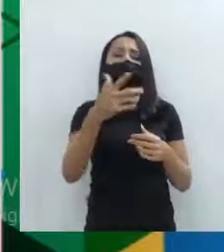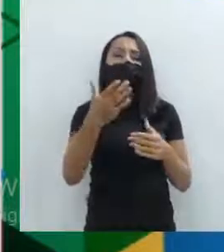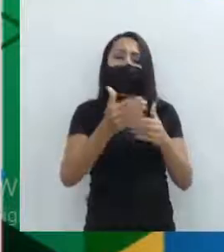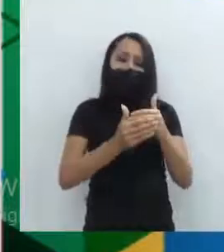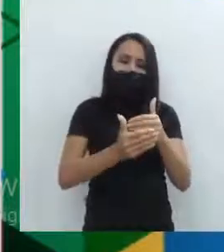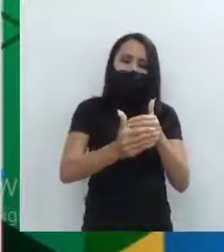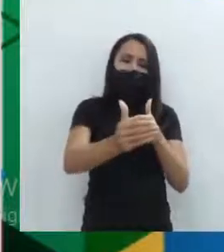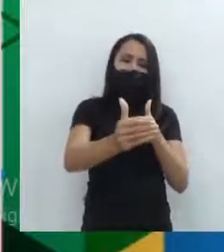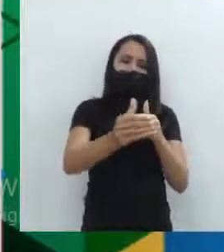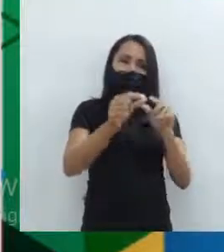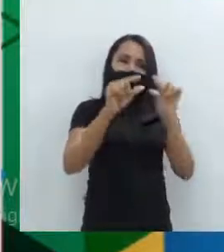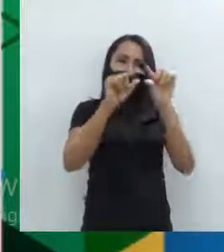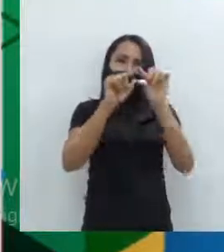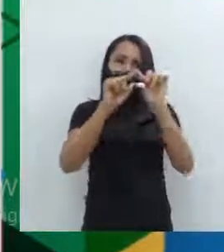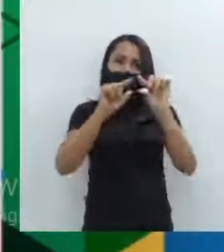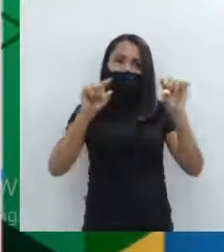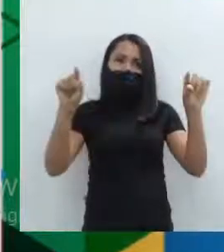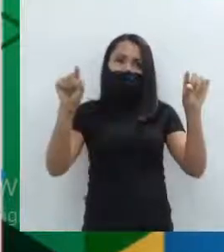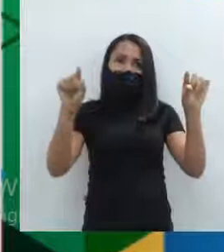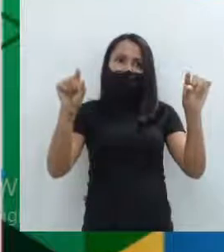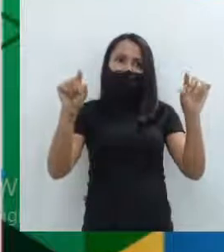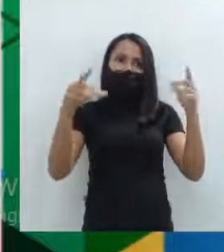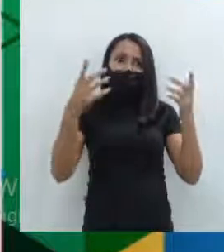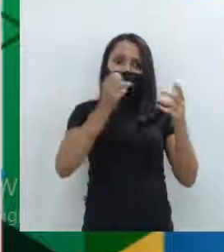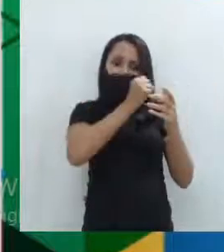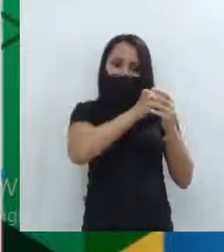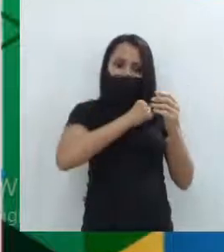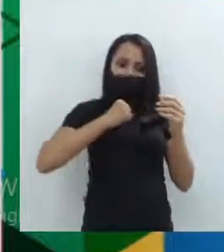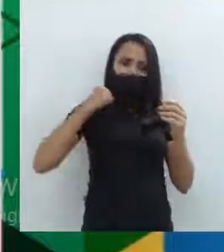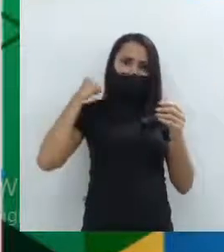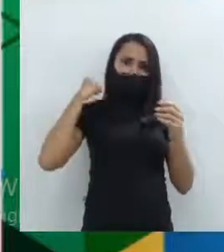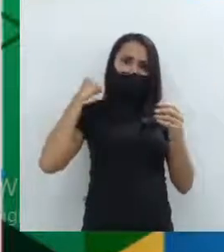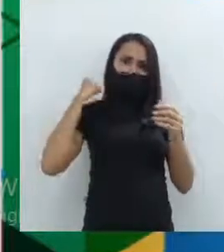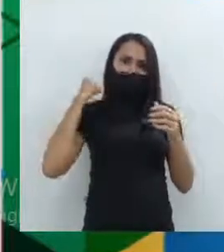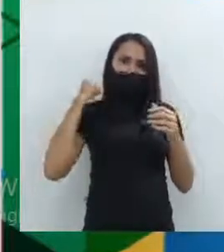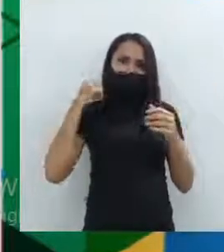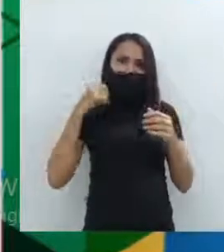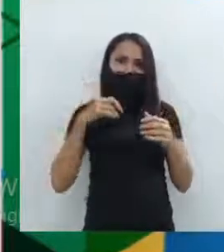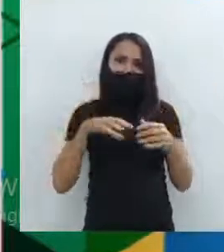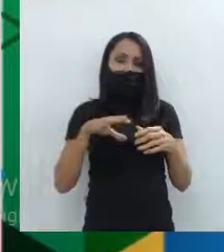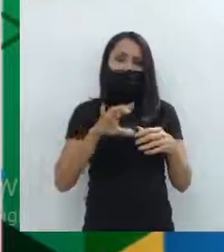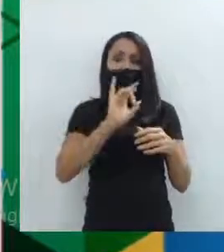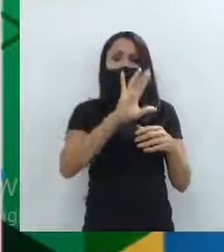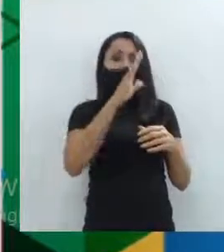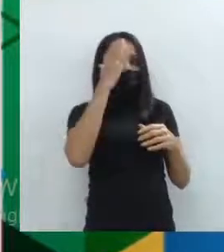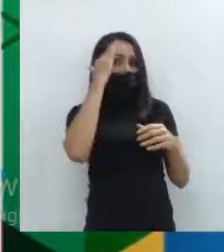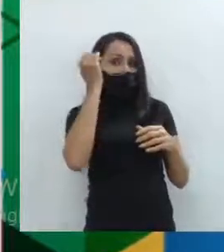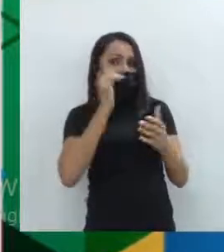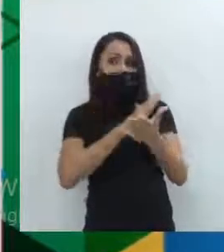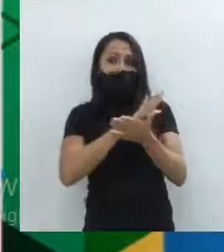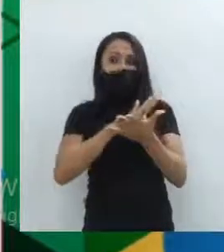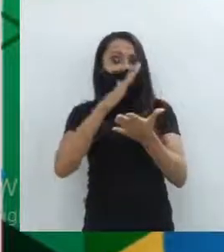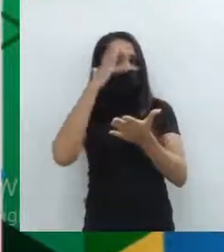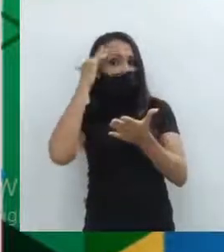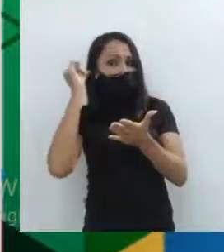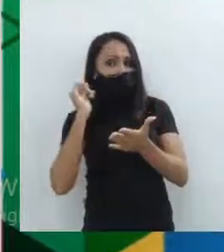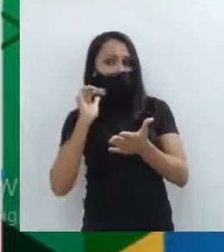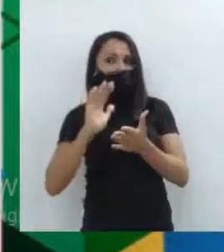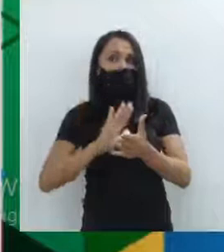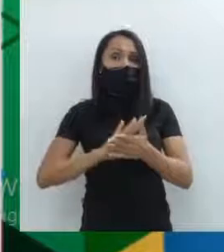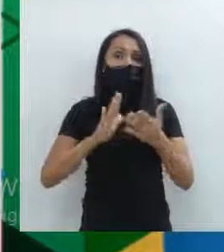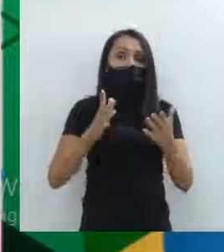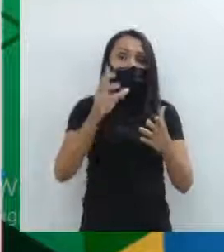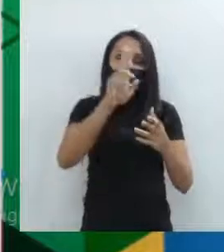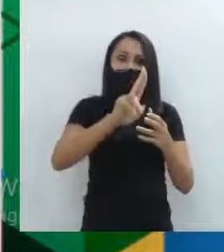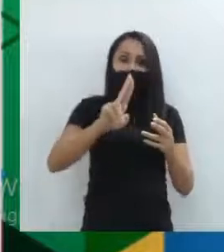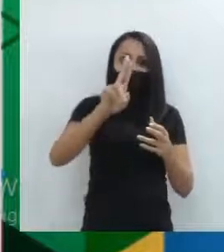daquela frase marcante de Sócrates: só sei que nada sei. Quando Sócrates ele usa